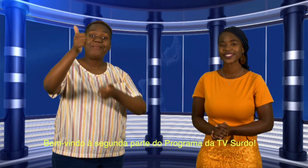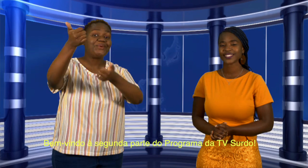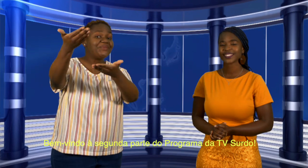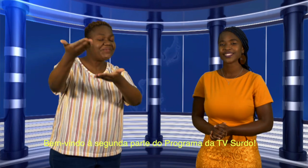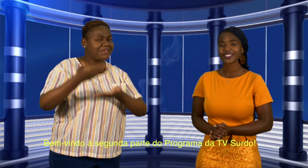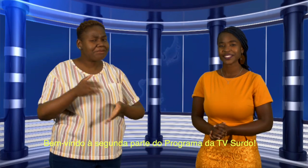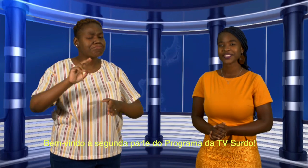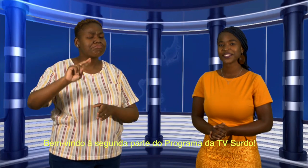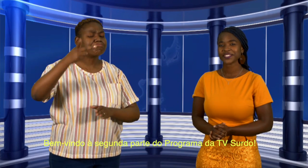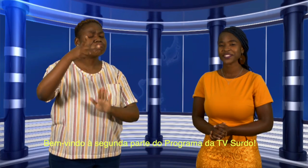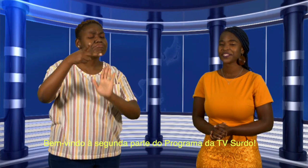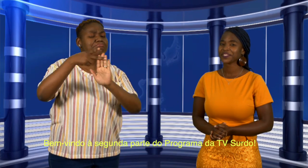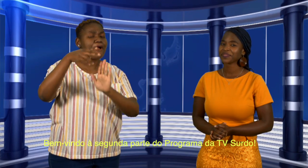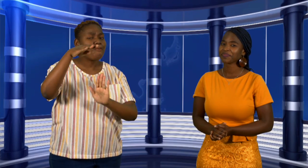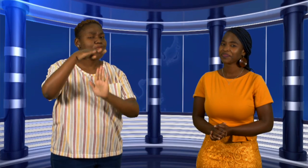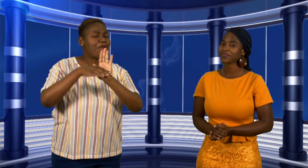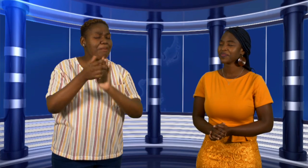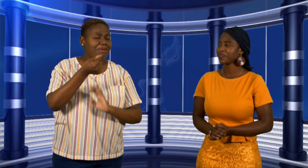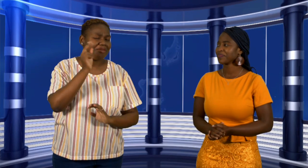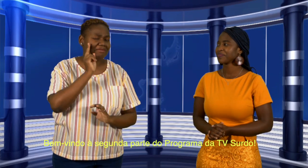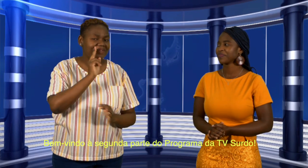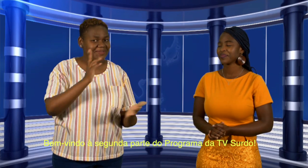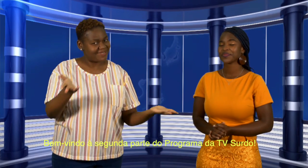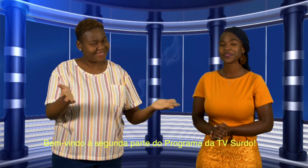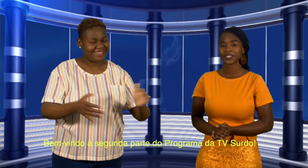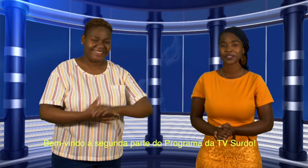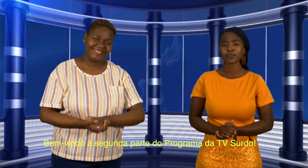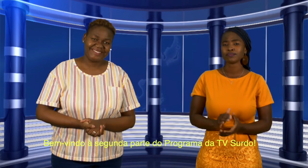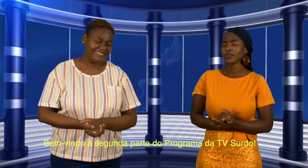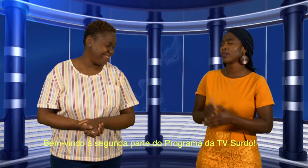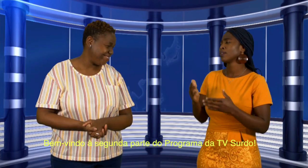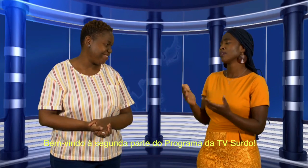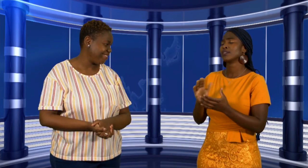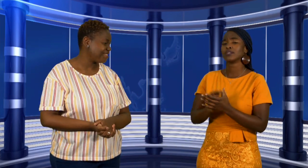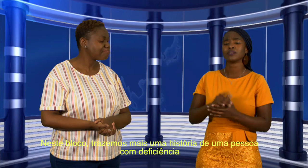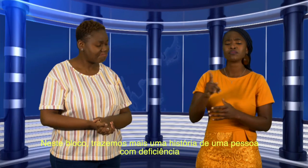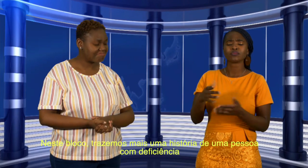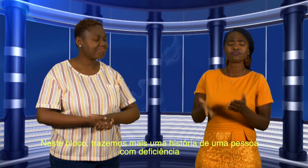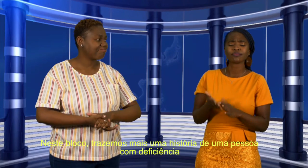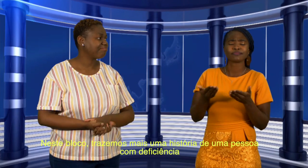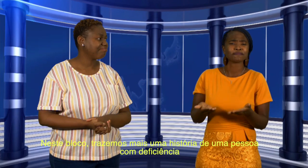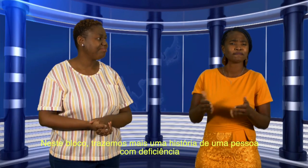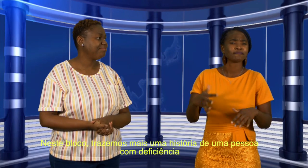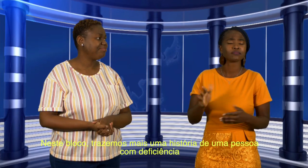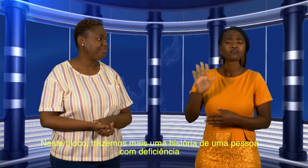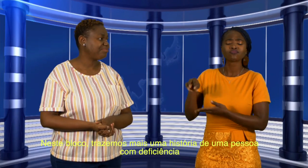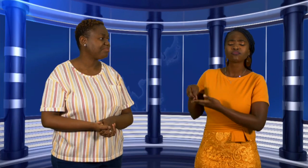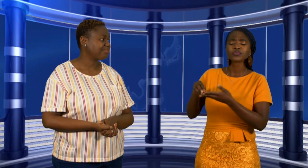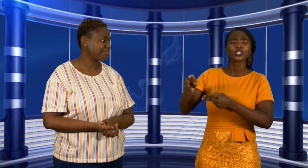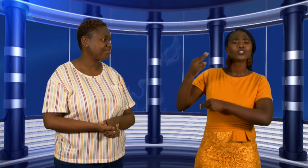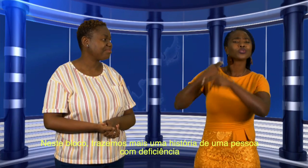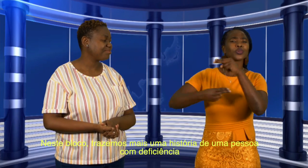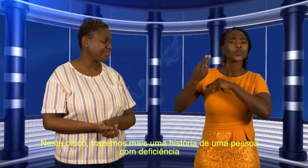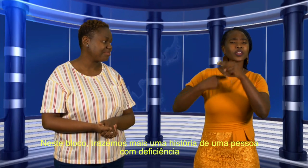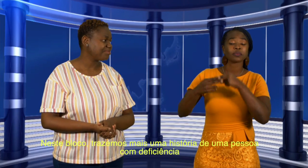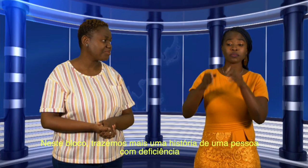Bem-vindo à segunda parte do programa da TV Surdo. Neste bloco, trazemos mais de uma história de